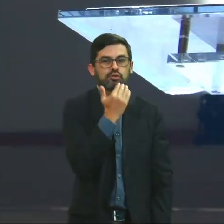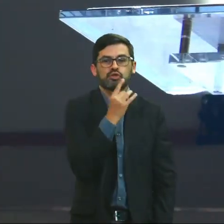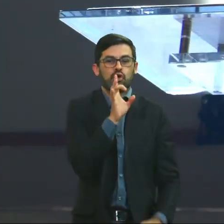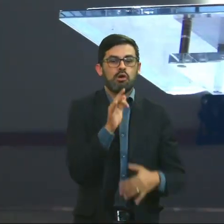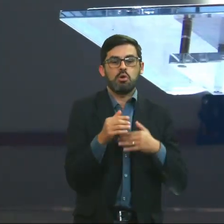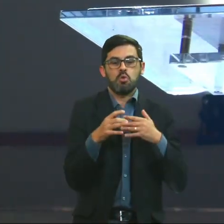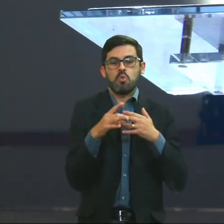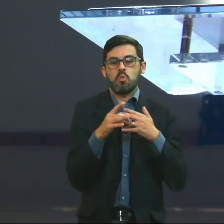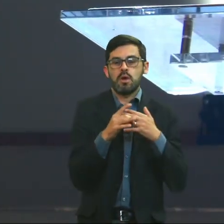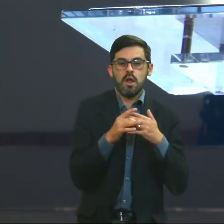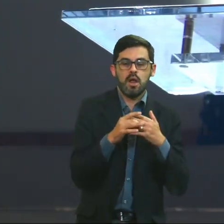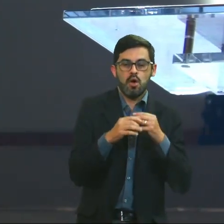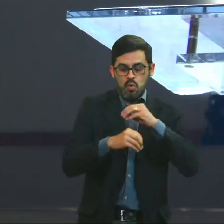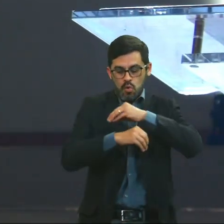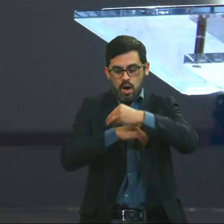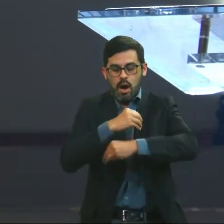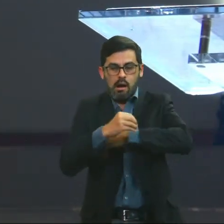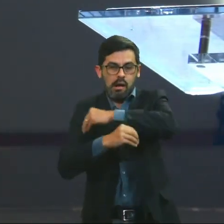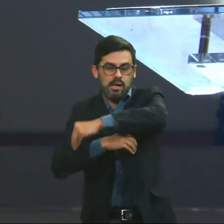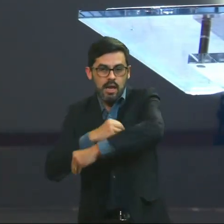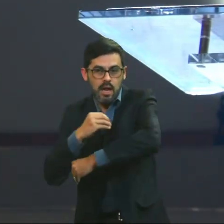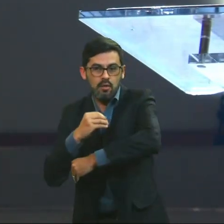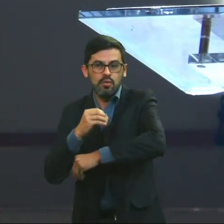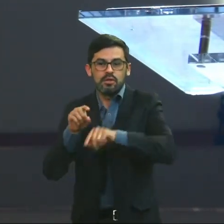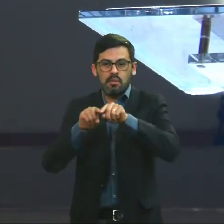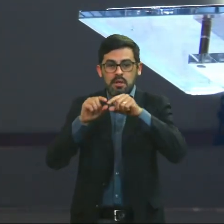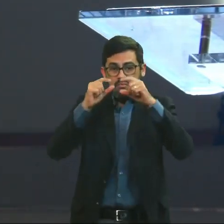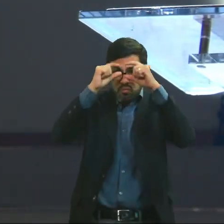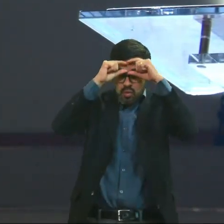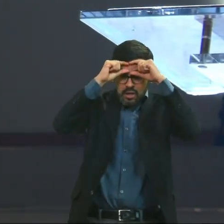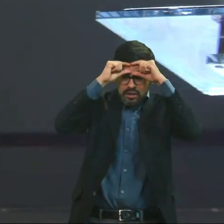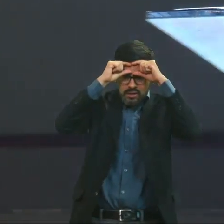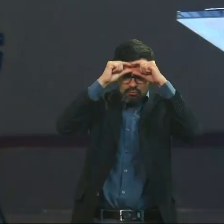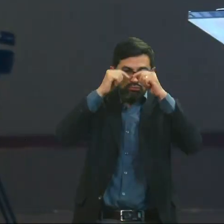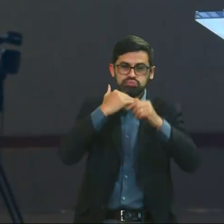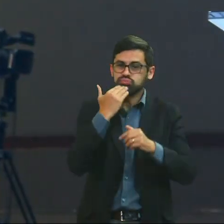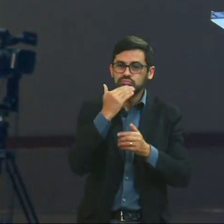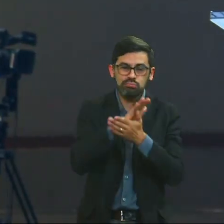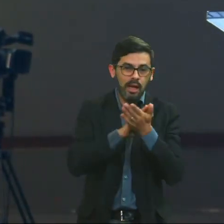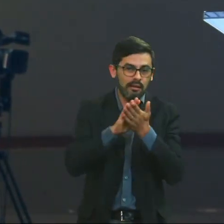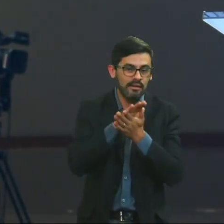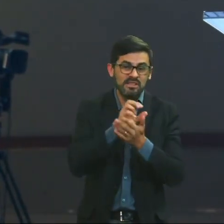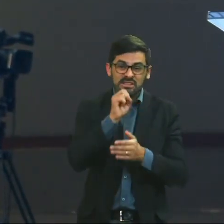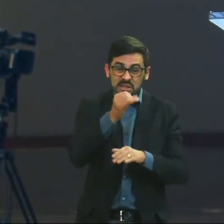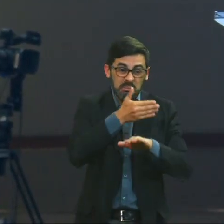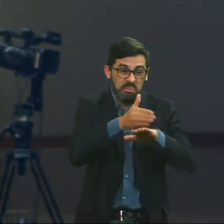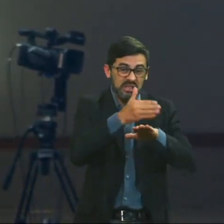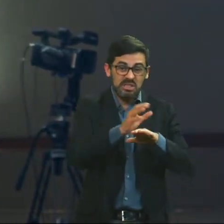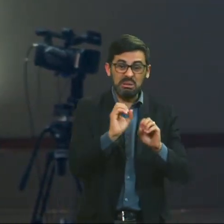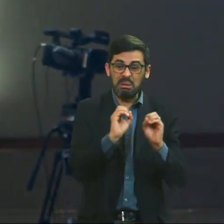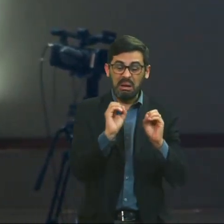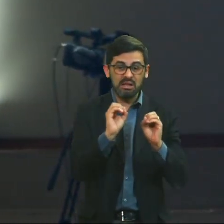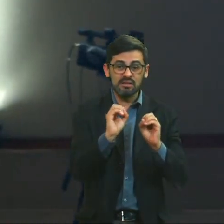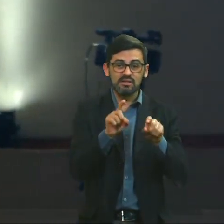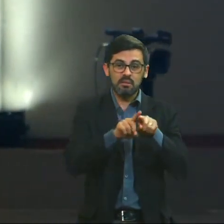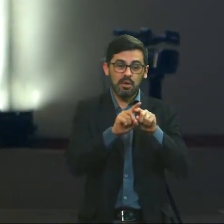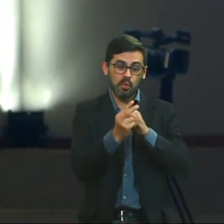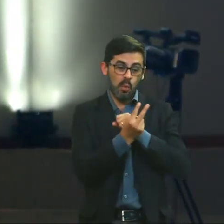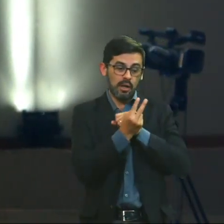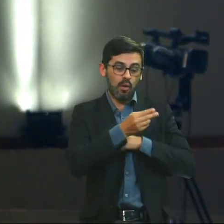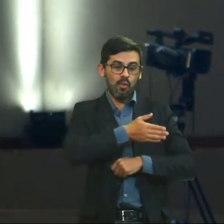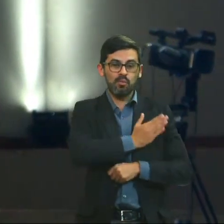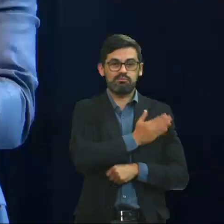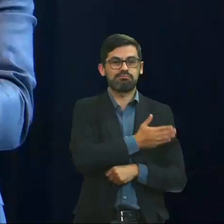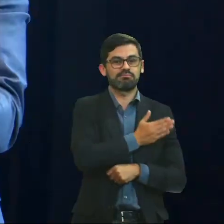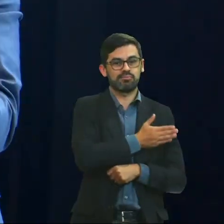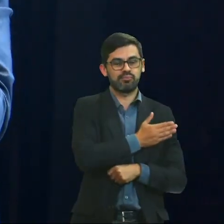anel, a tira de couro amarrada, né? Se você não guardar o coração,